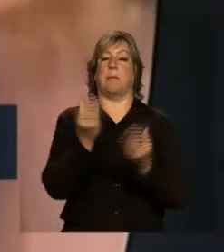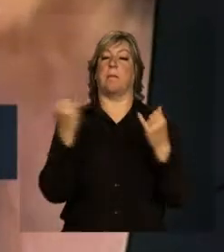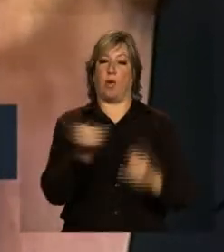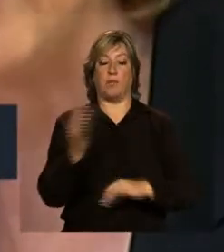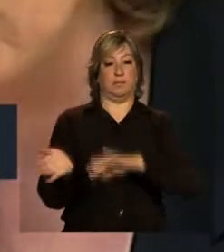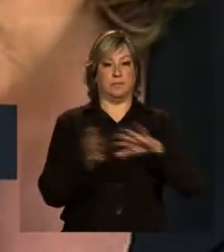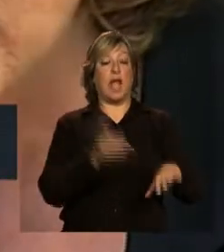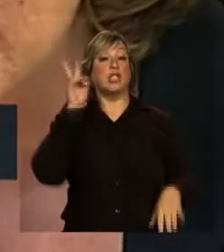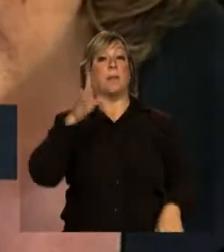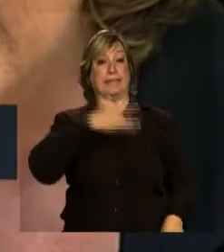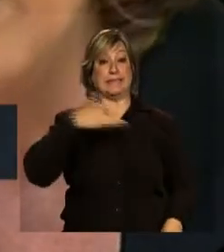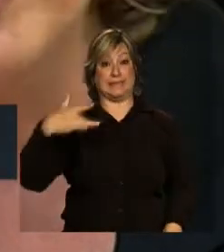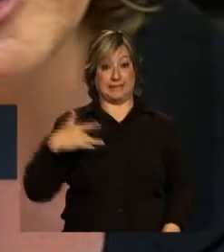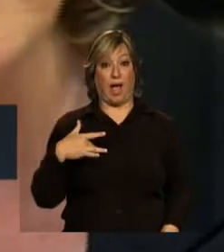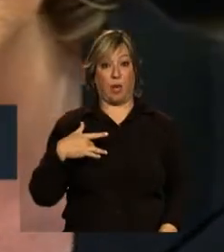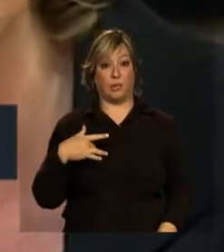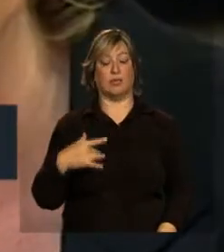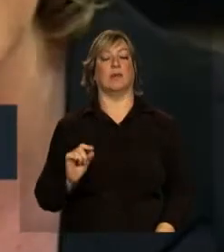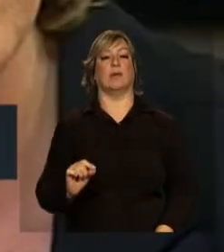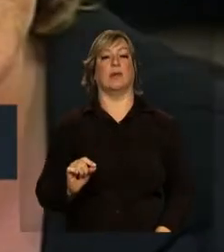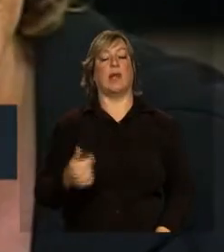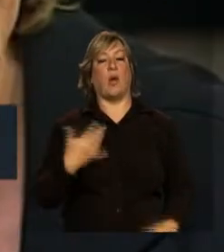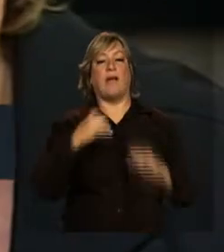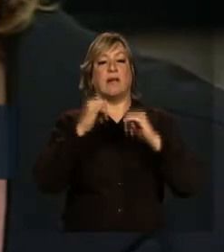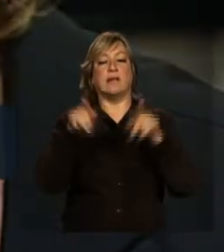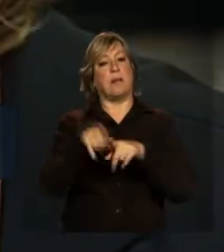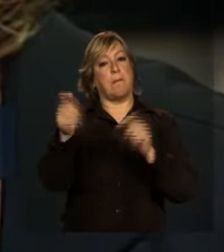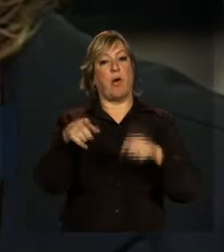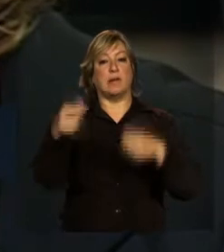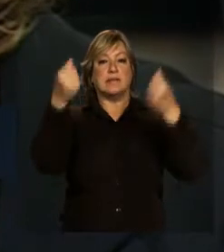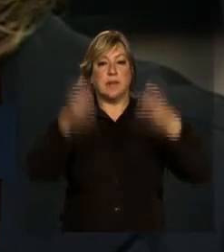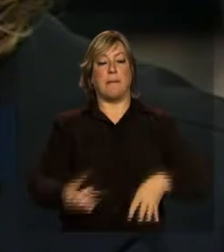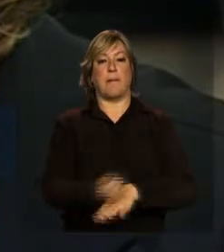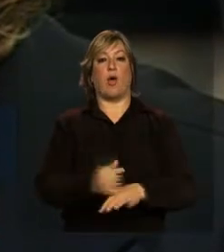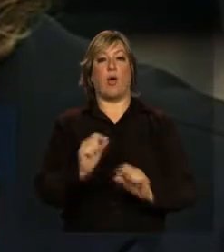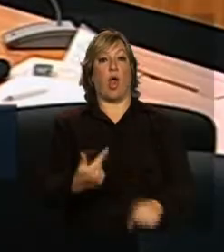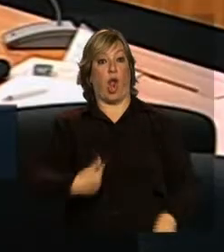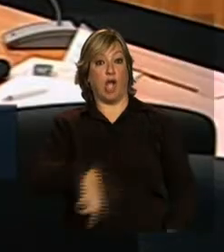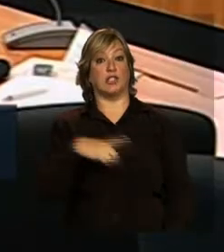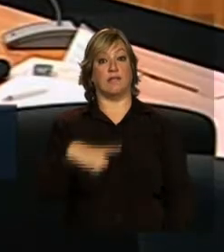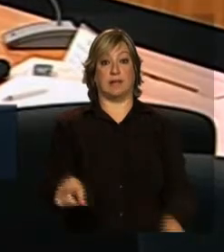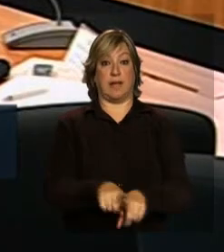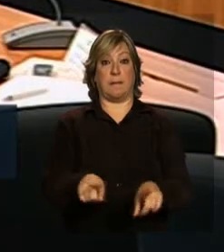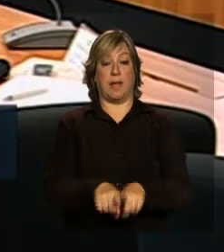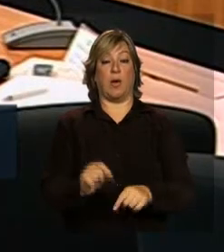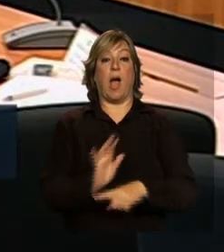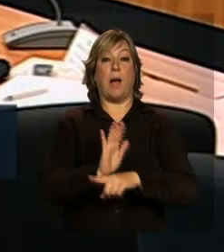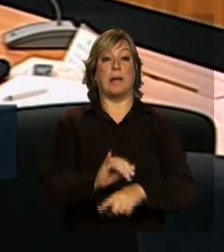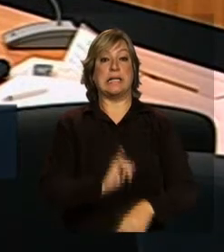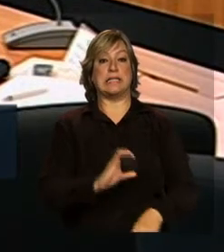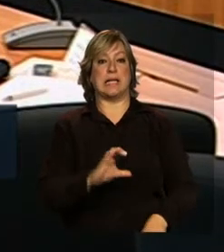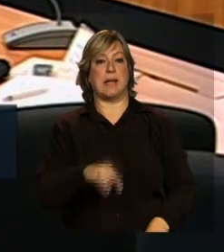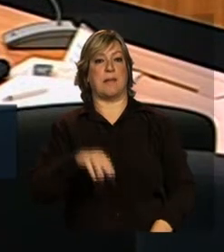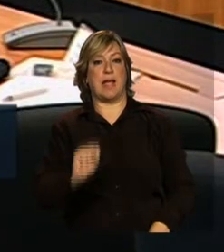eixo de atenção à saúde, eu queria dizer também, Antônio, acho que talvez tu pudesse complementar, que também tivemos o apoio no âmbito do ICMS e